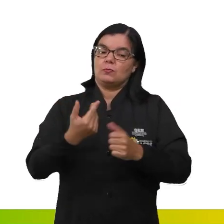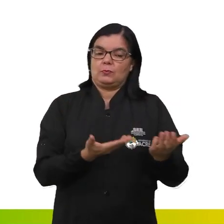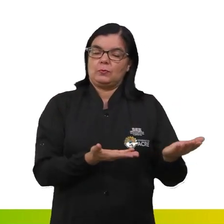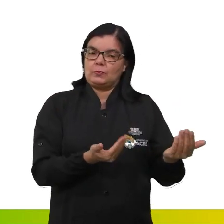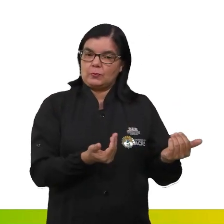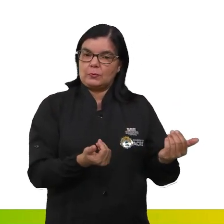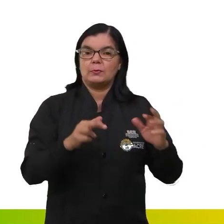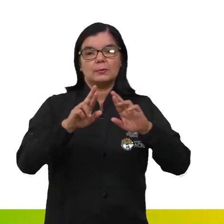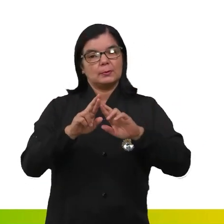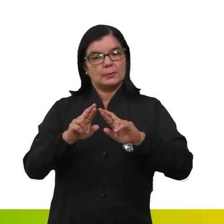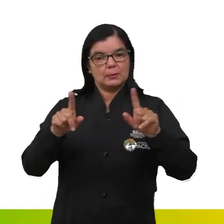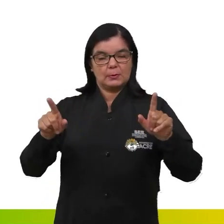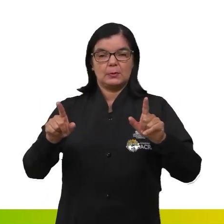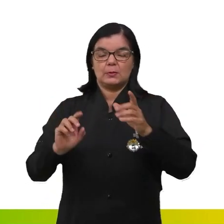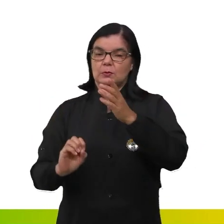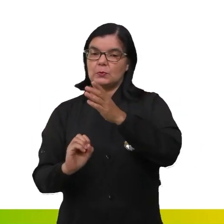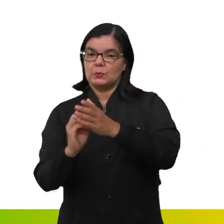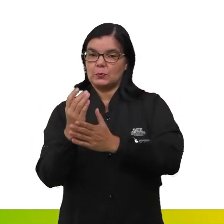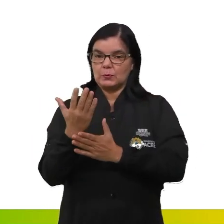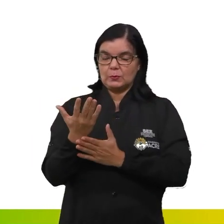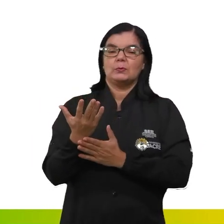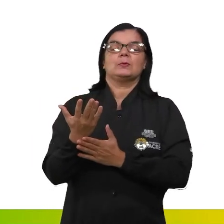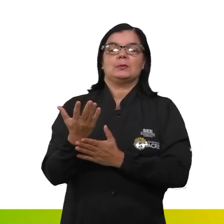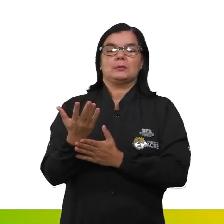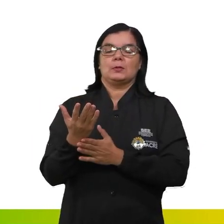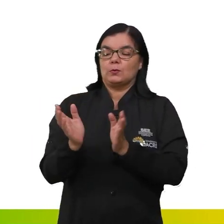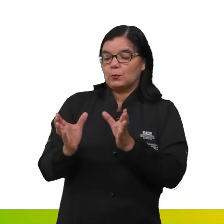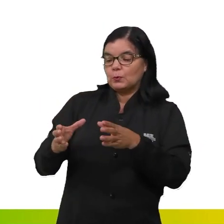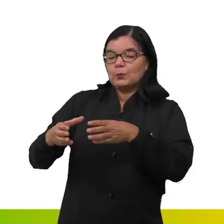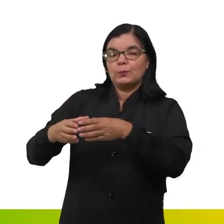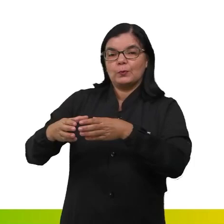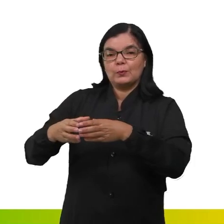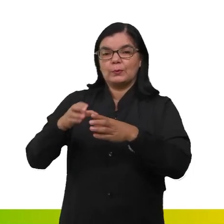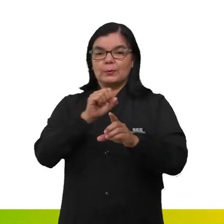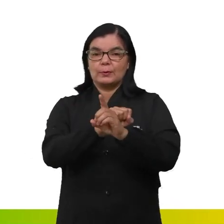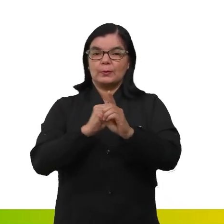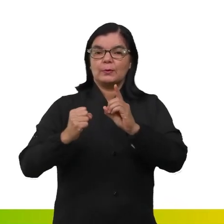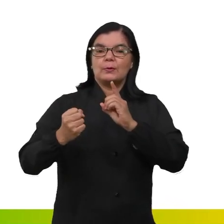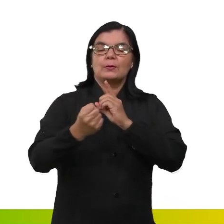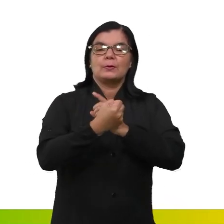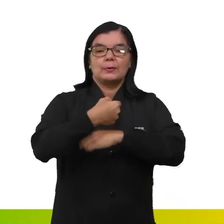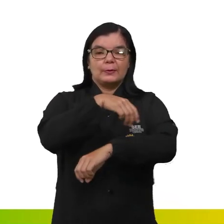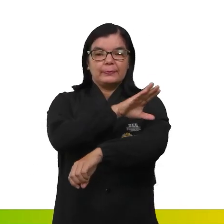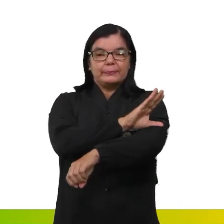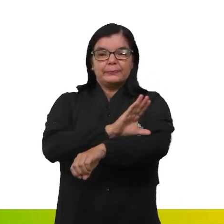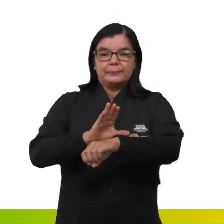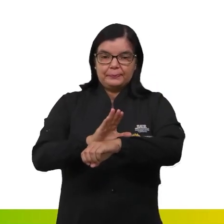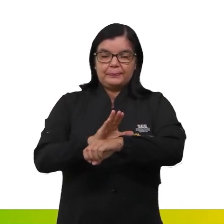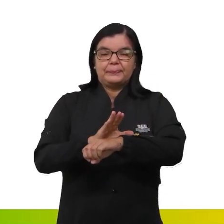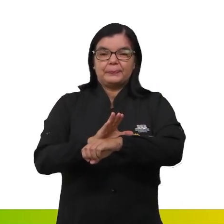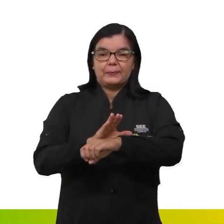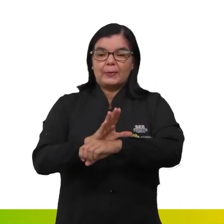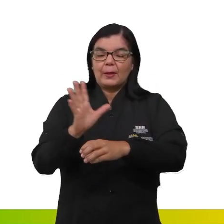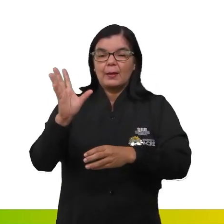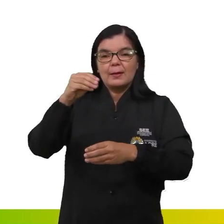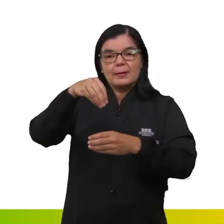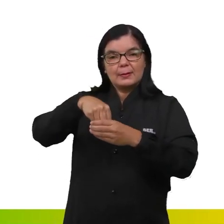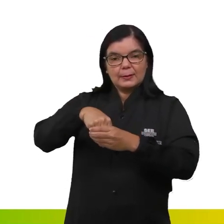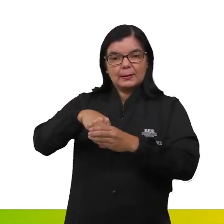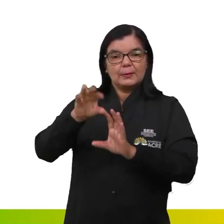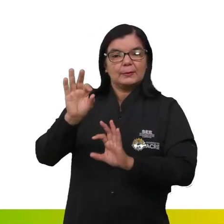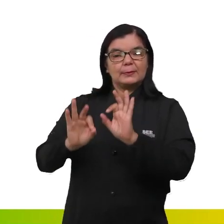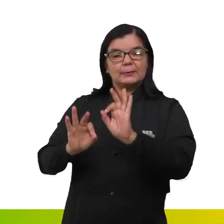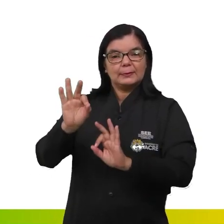de diferentes origens étnicas, sociais, culturais, integram e